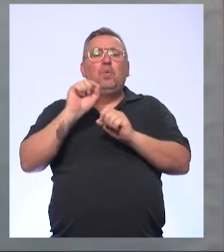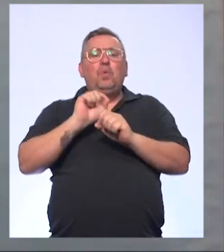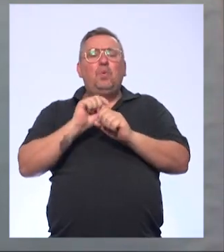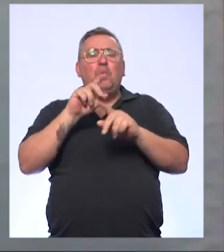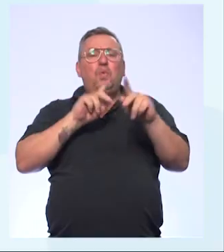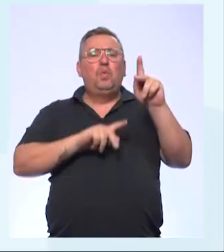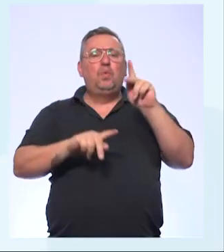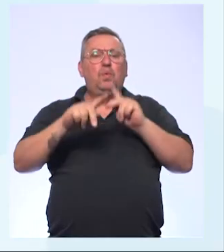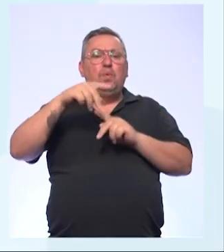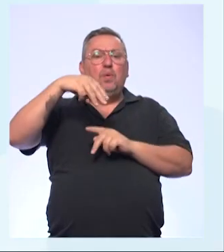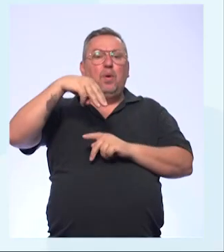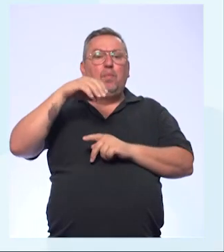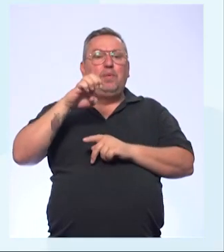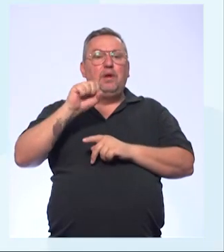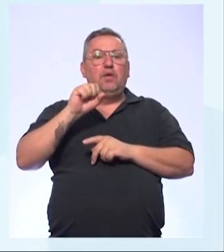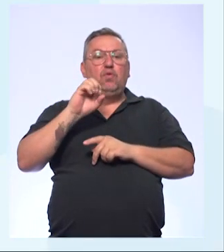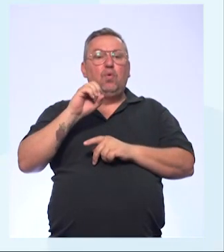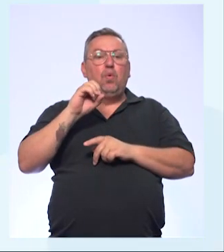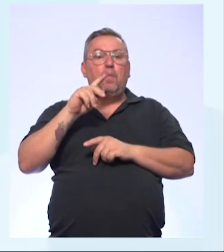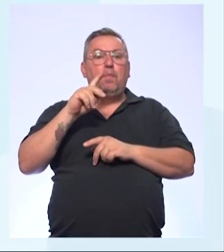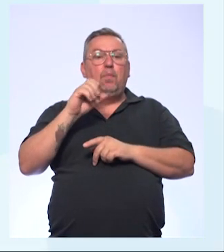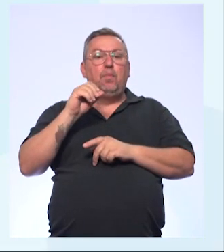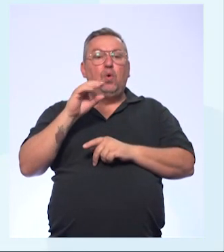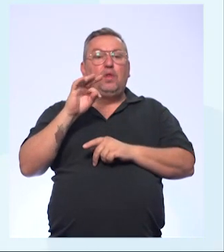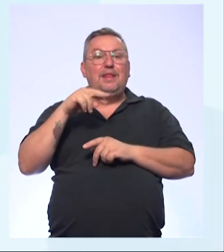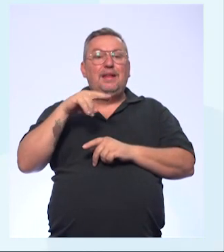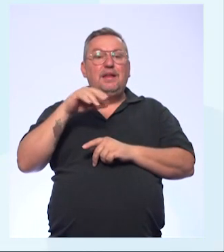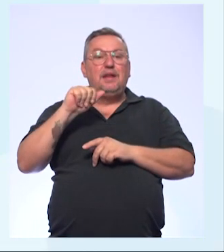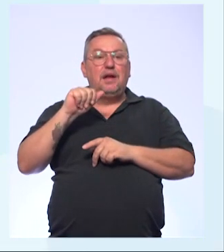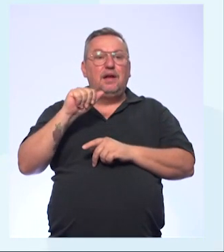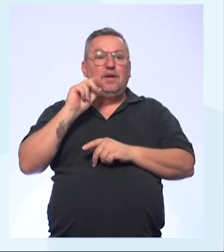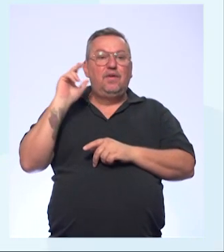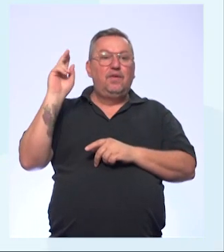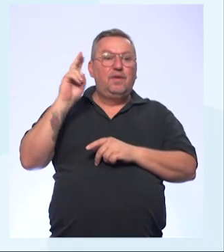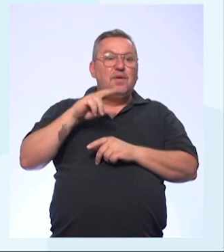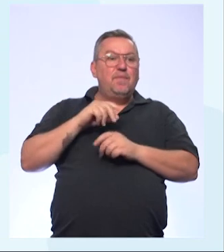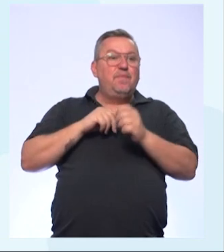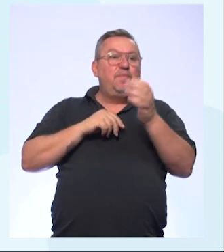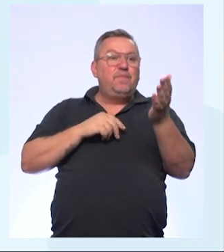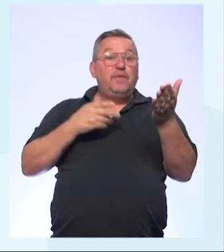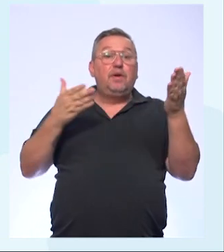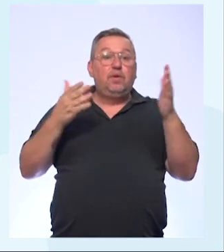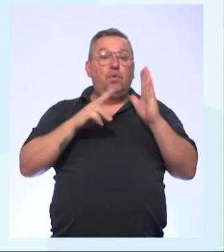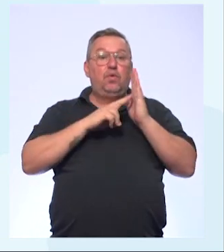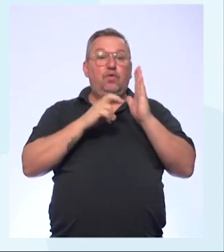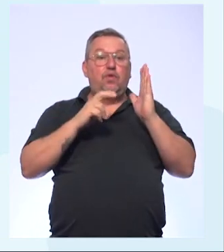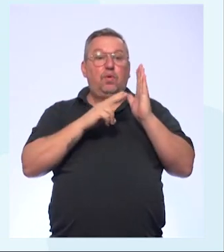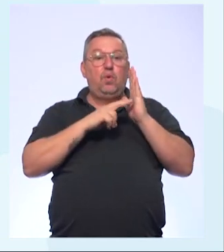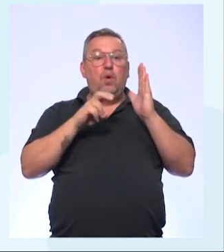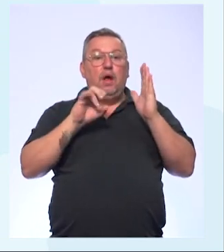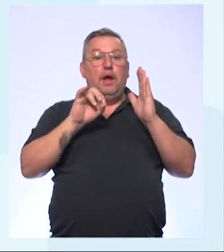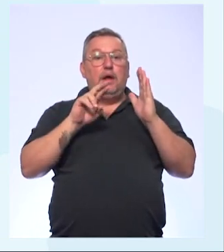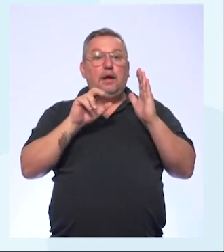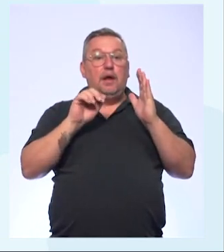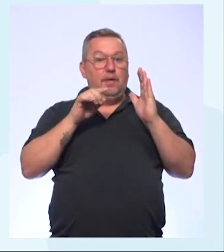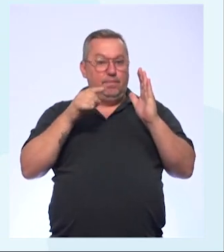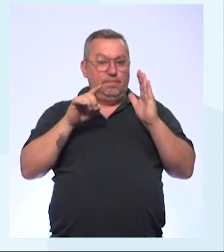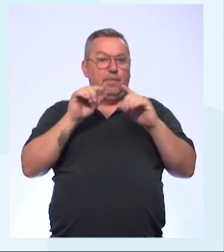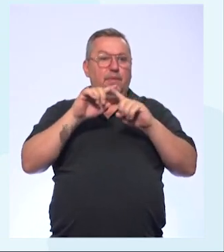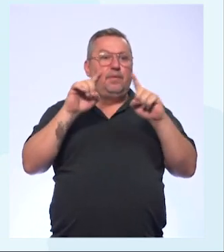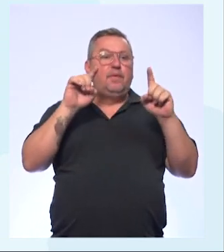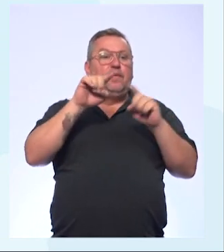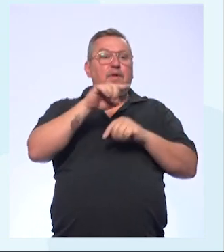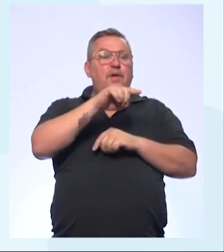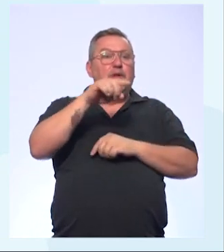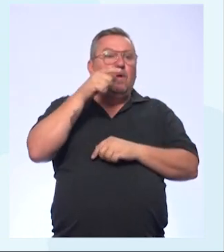povos mesopotâmicos. Vou colocar na tela para vocês os povos mesopotâmicos, muito bem. Então, eu acho que